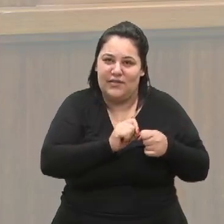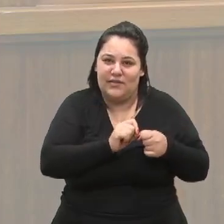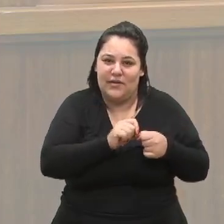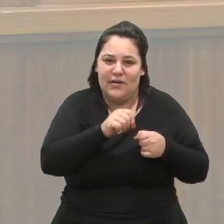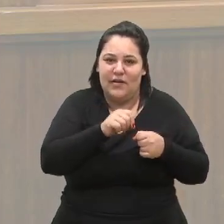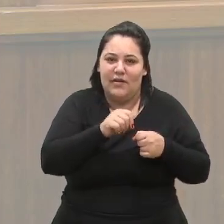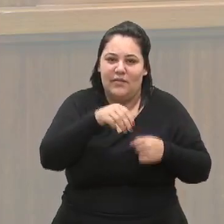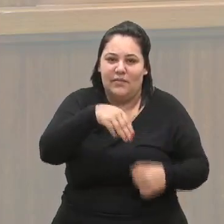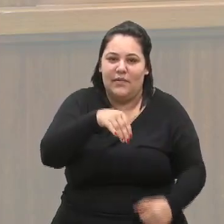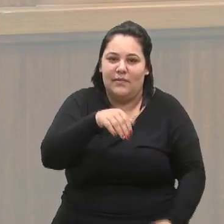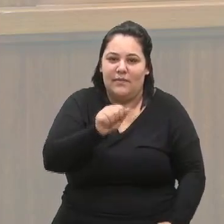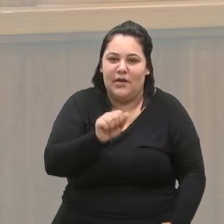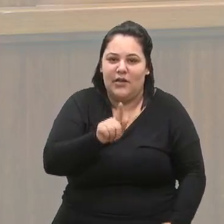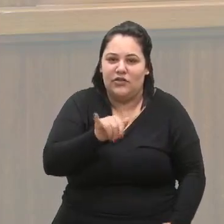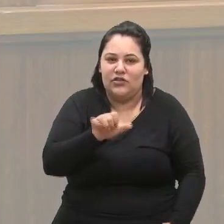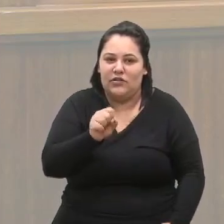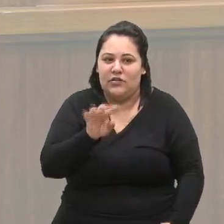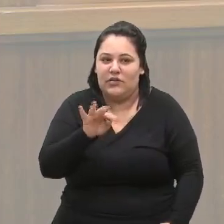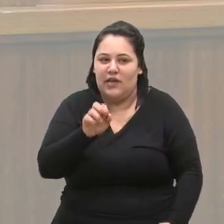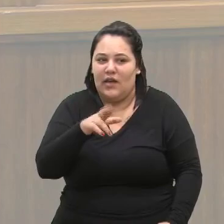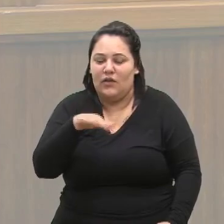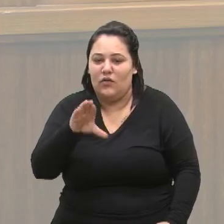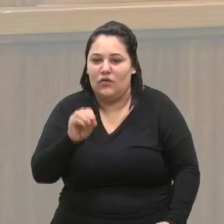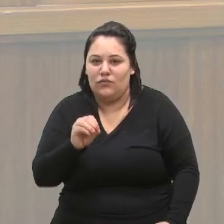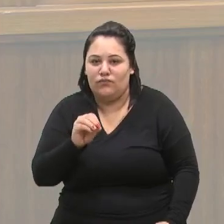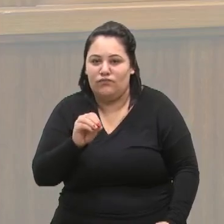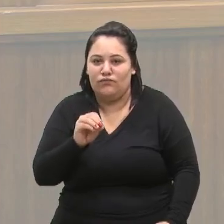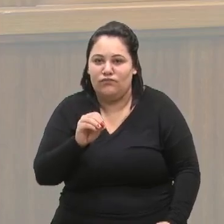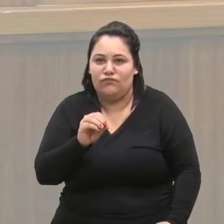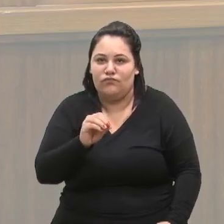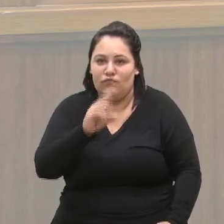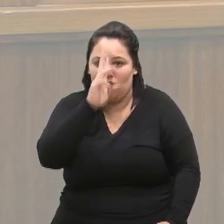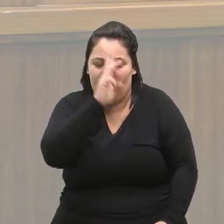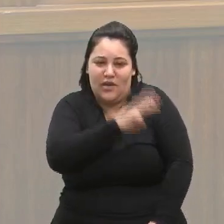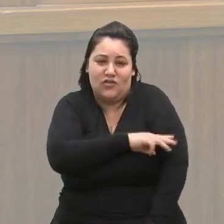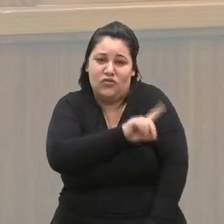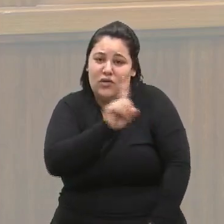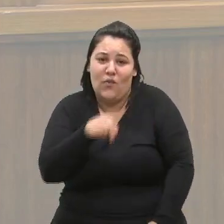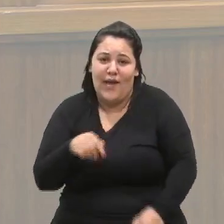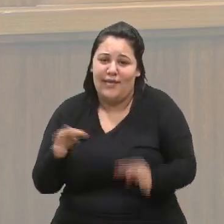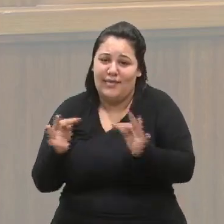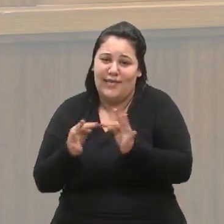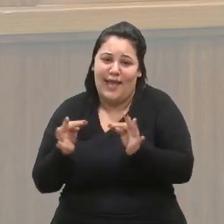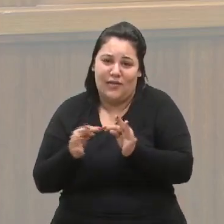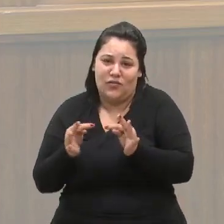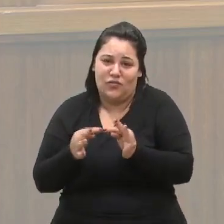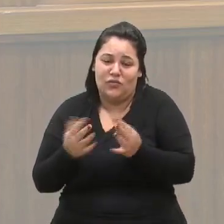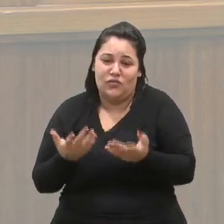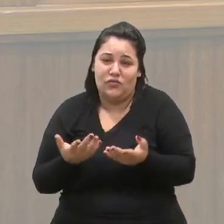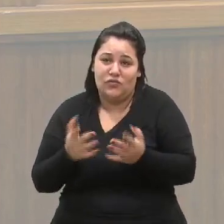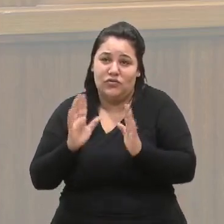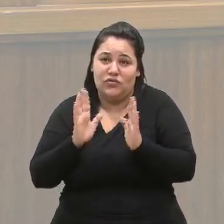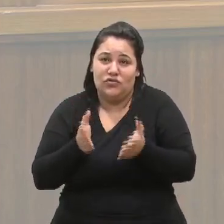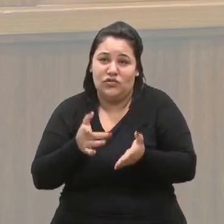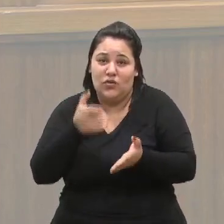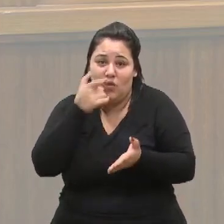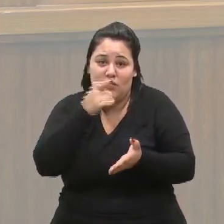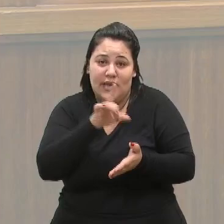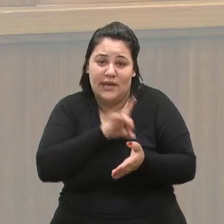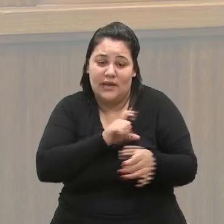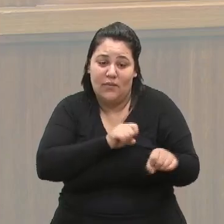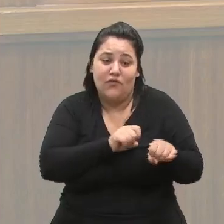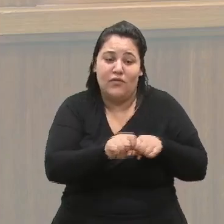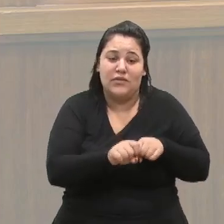magistério no ensino médio. Não é um ensino técnico, mas é um magistério que já te garante sair com um